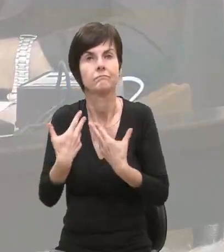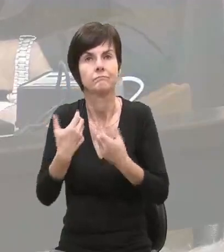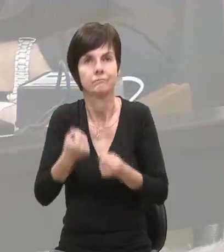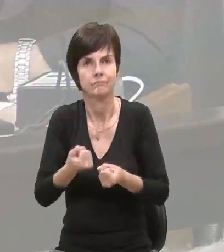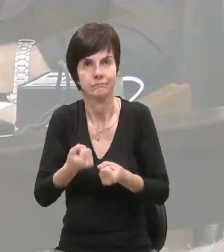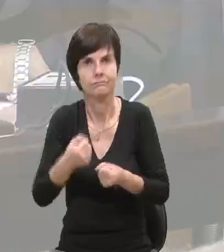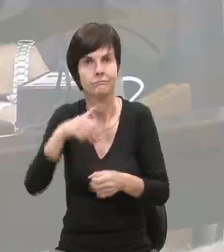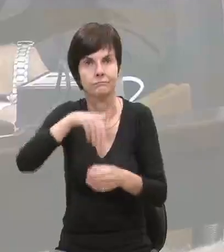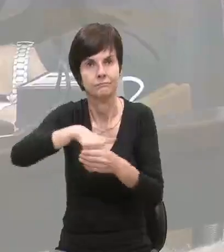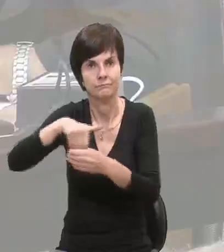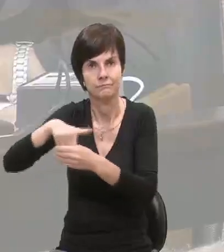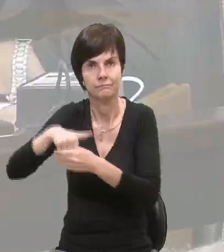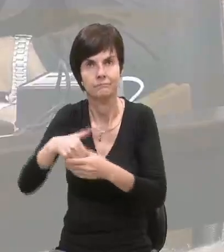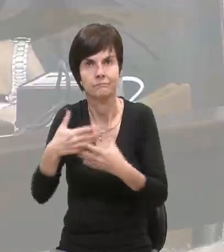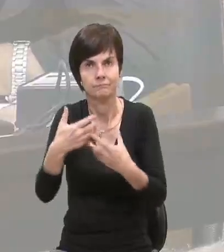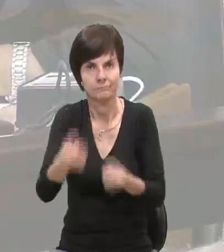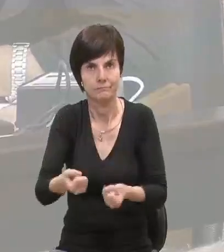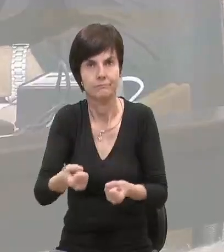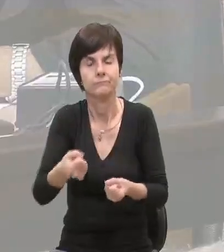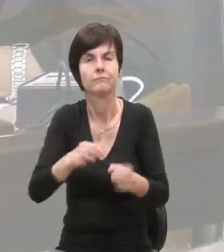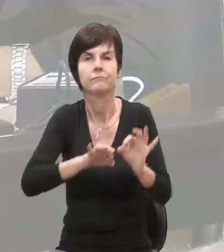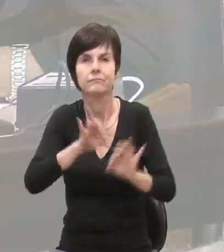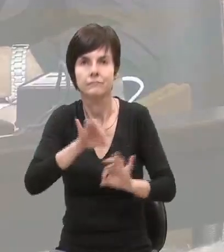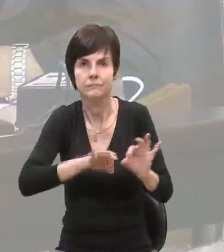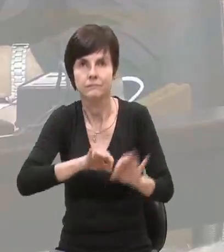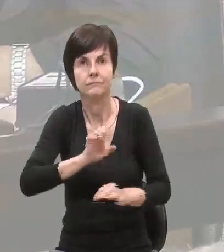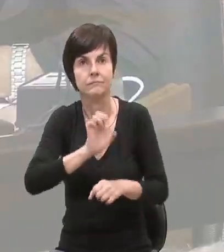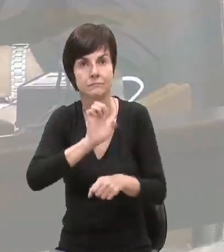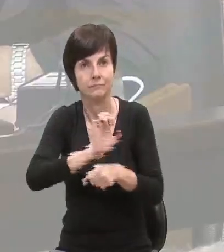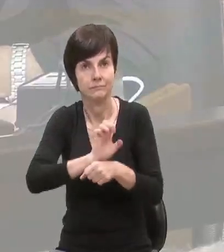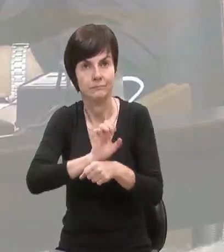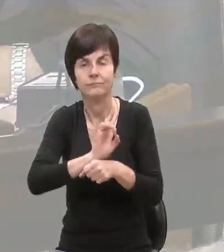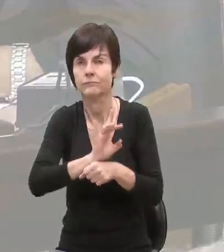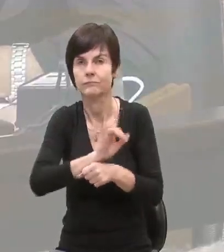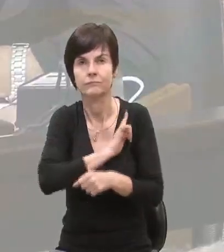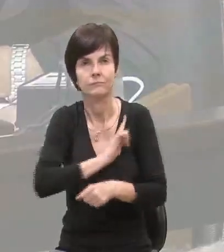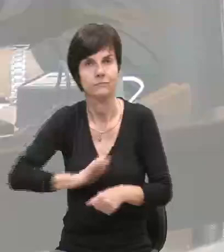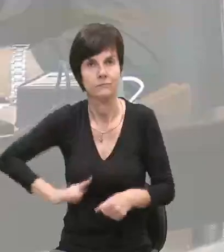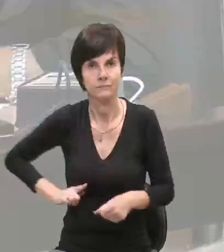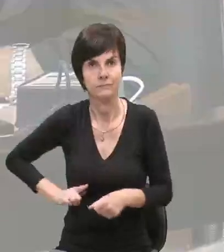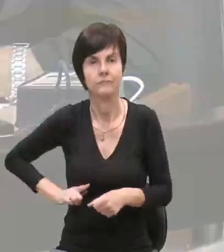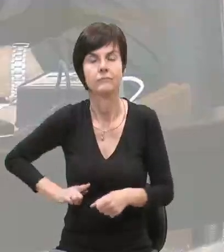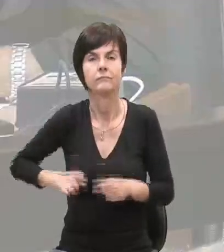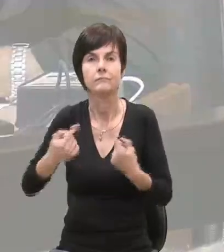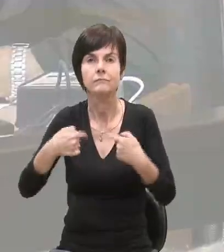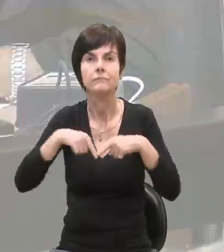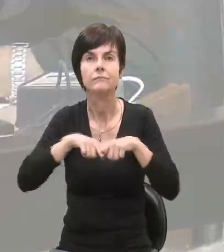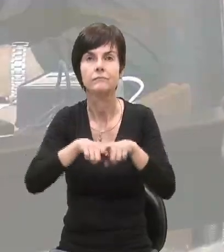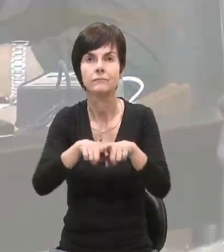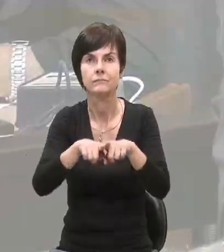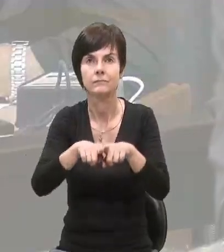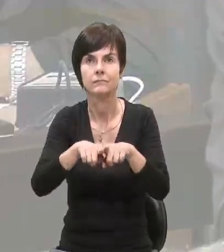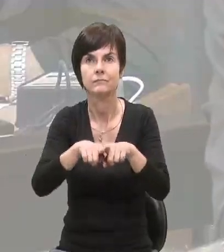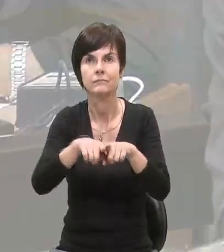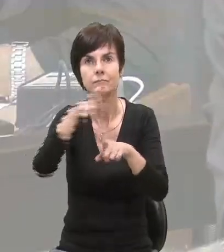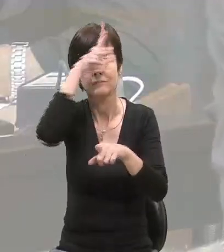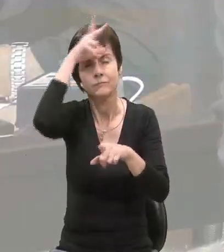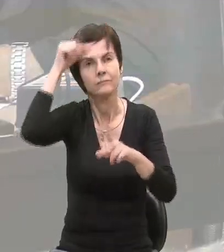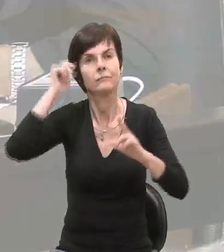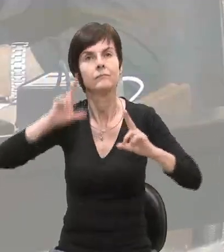vários projetos macros de Estado, não apenas de governo, que foi a parceria público-privada na